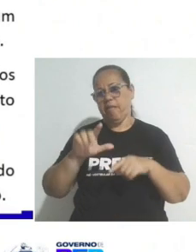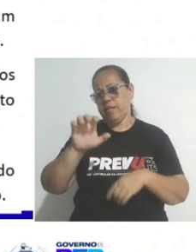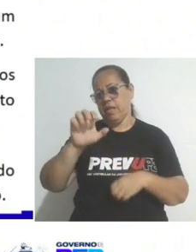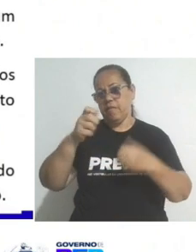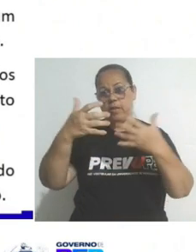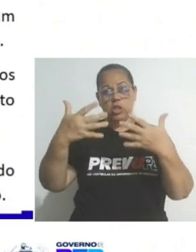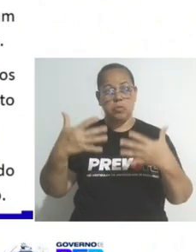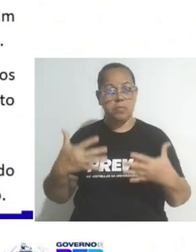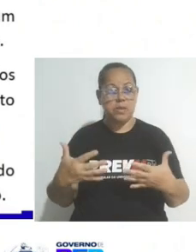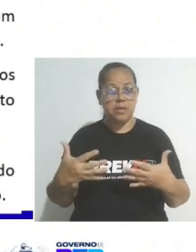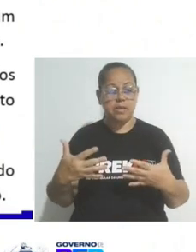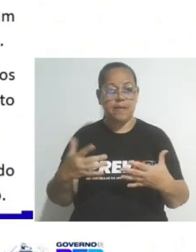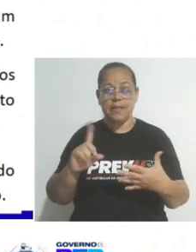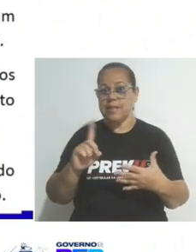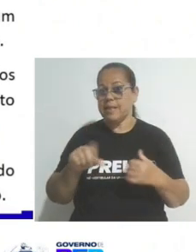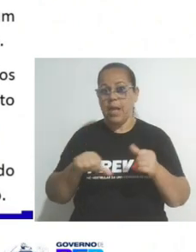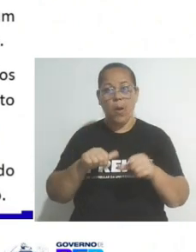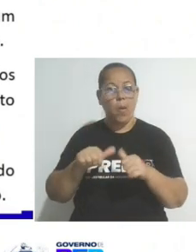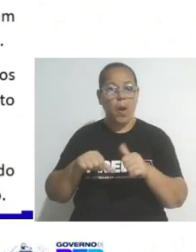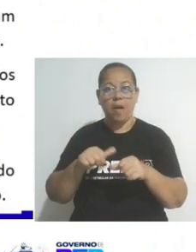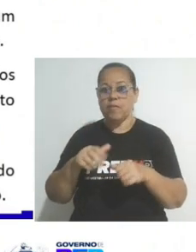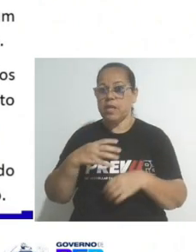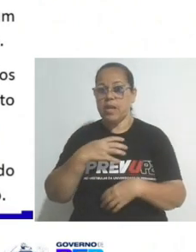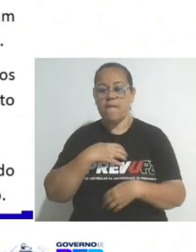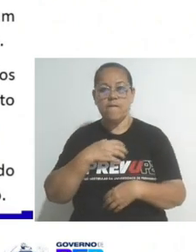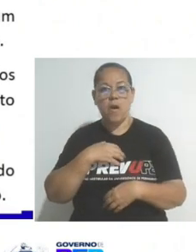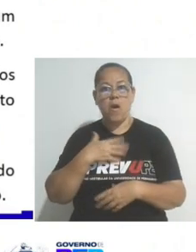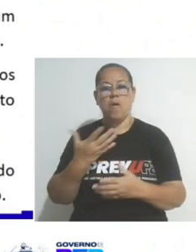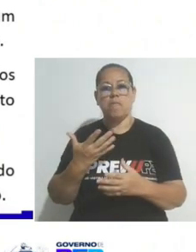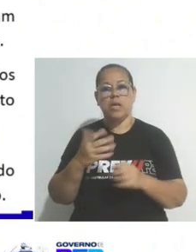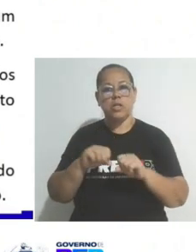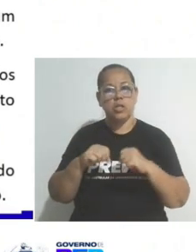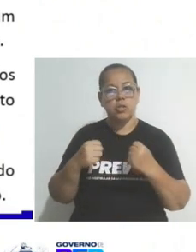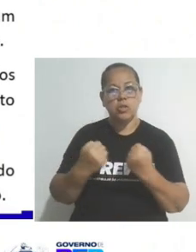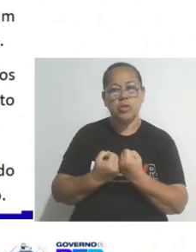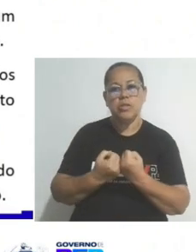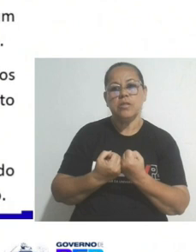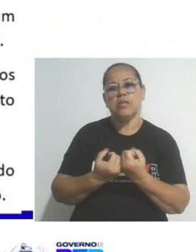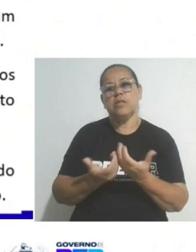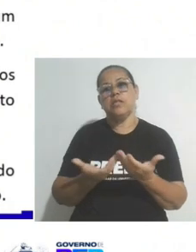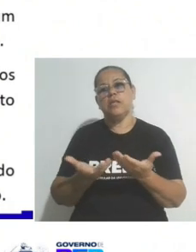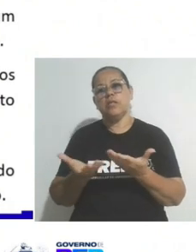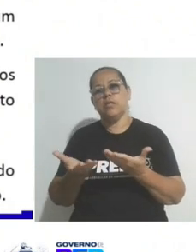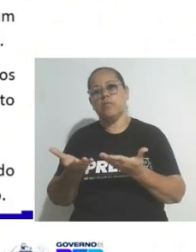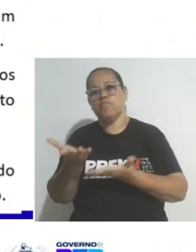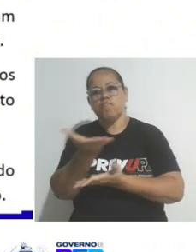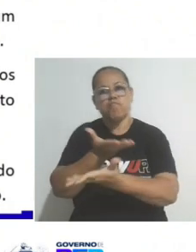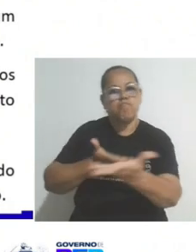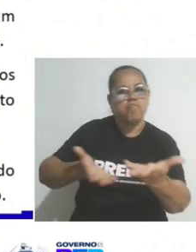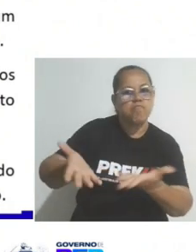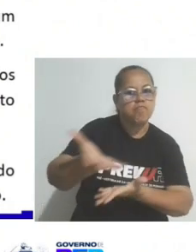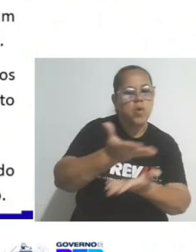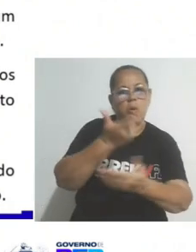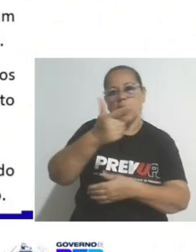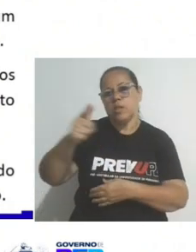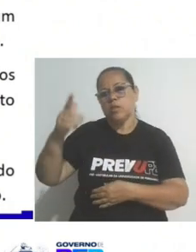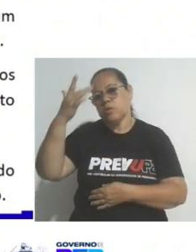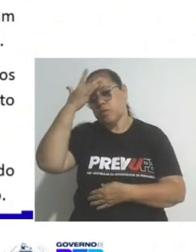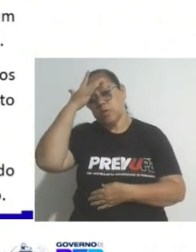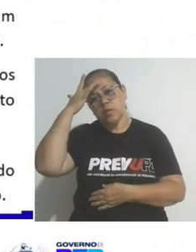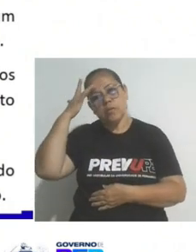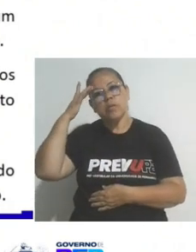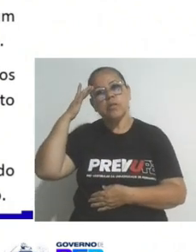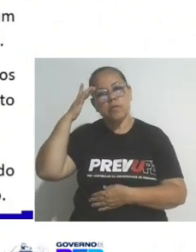dizer não alteram a forma de socialização e interação com os outros se configurando como